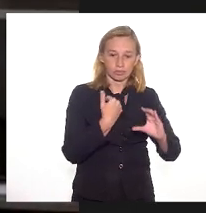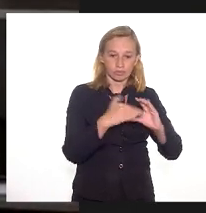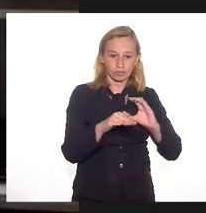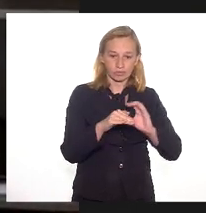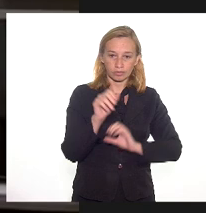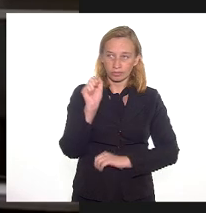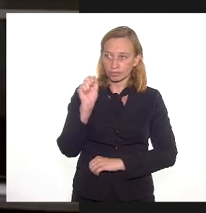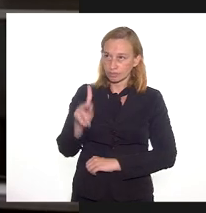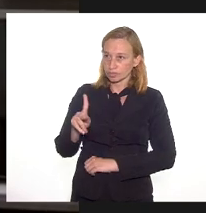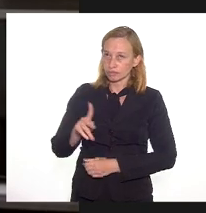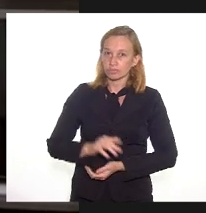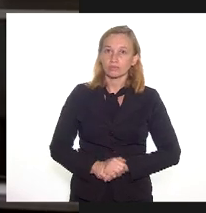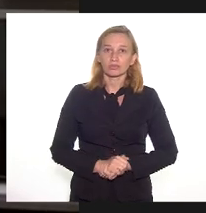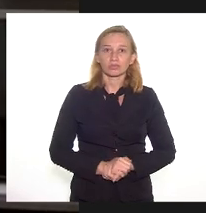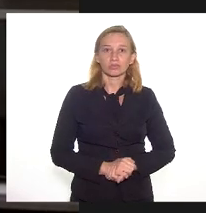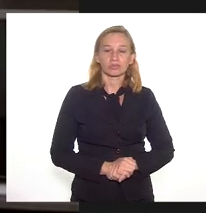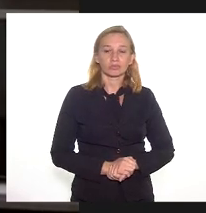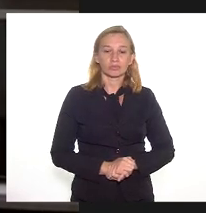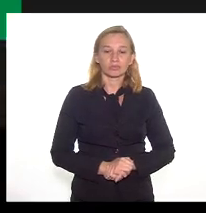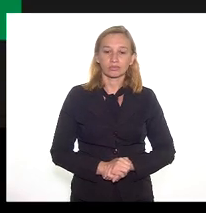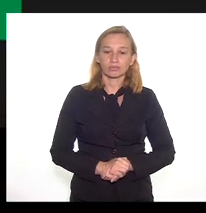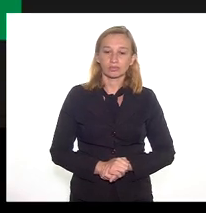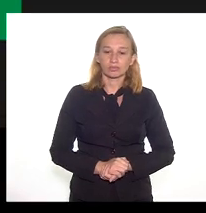pode ser?